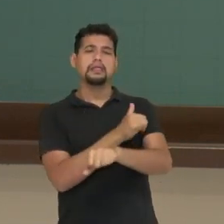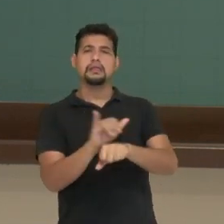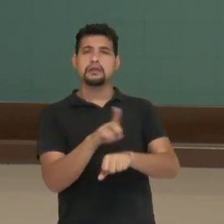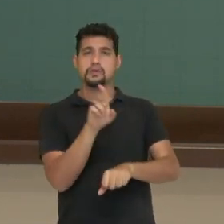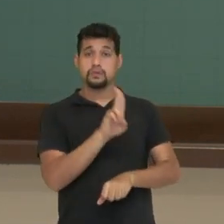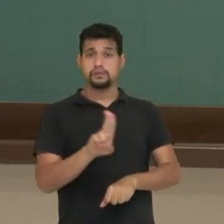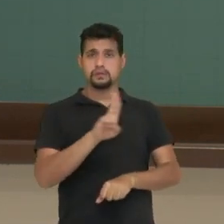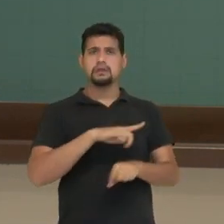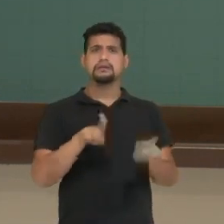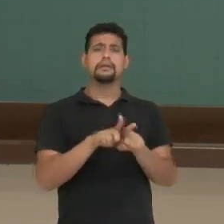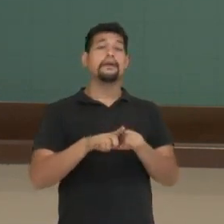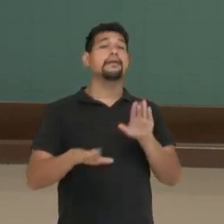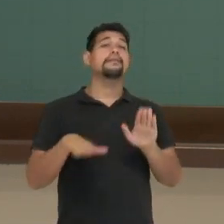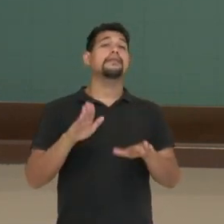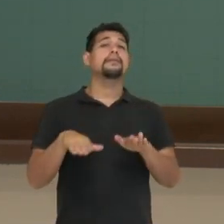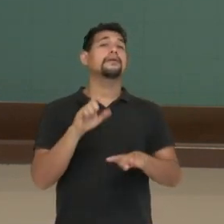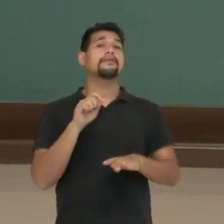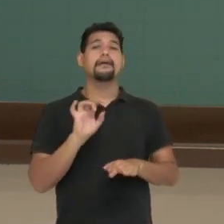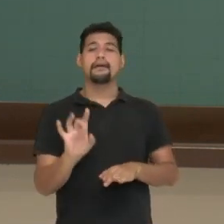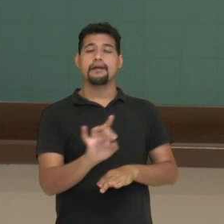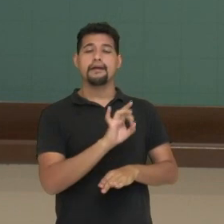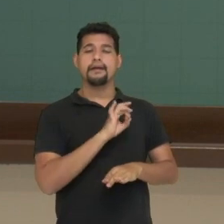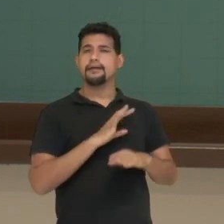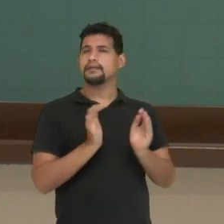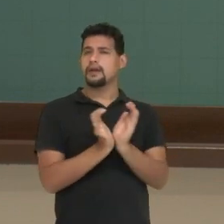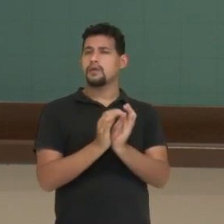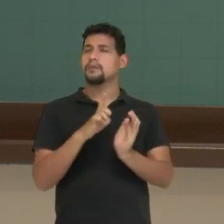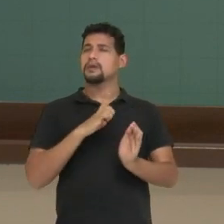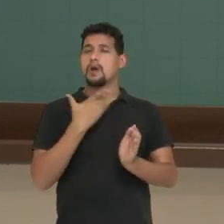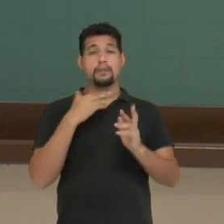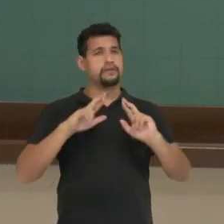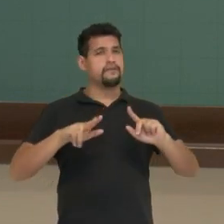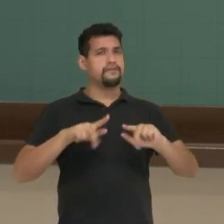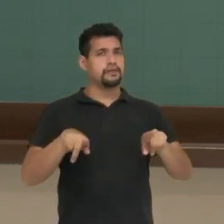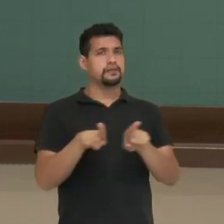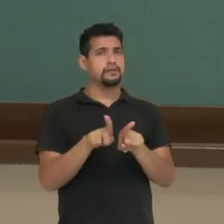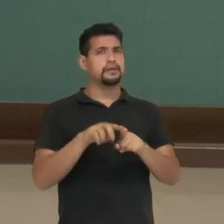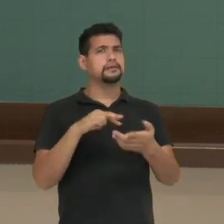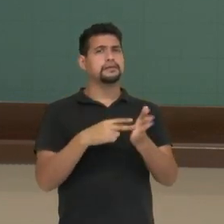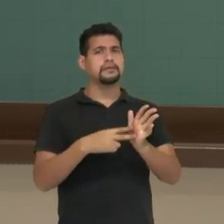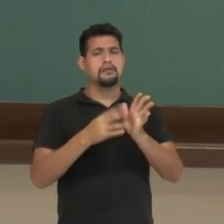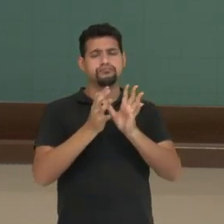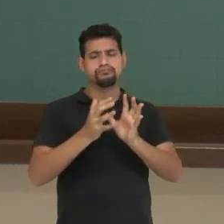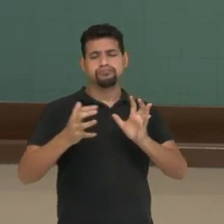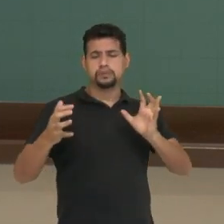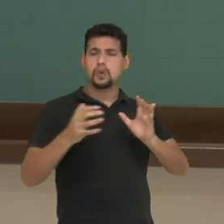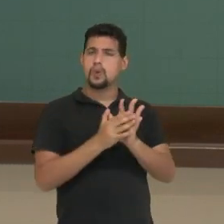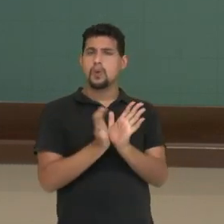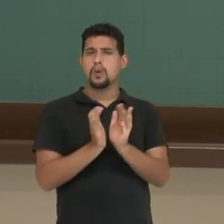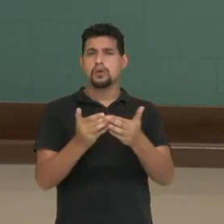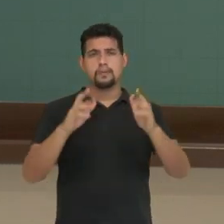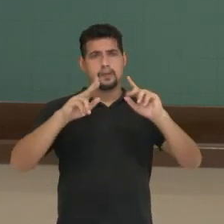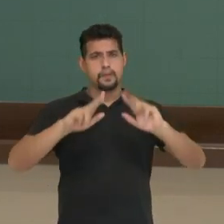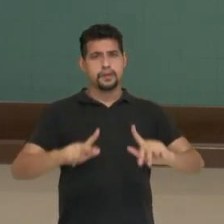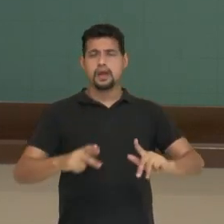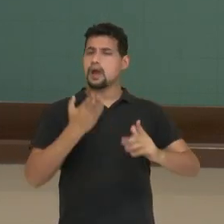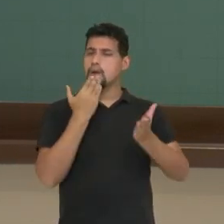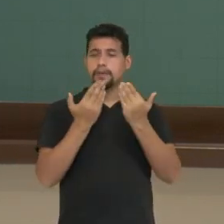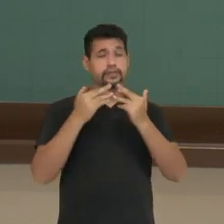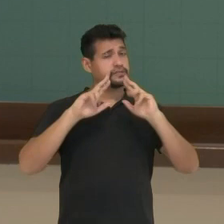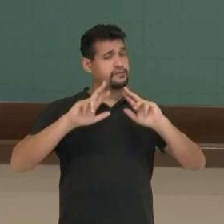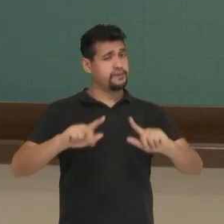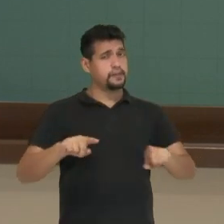alimentares também, né? Vão depender, cada grupo vai ter uma estratégia alimentar diferente. Então, é um vasto grupo com diferentes tipos de